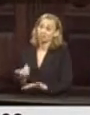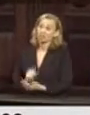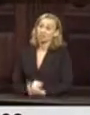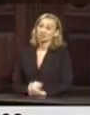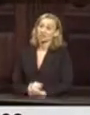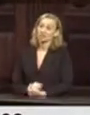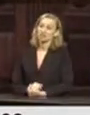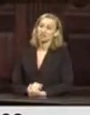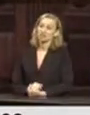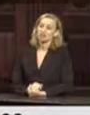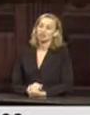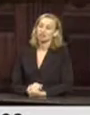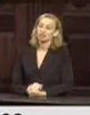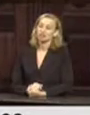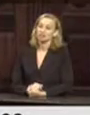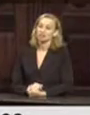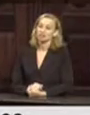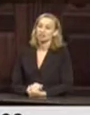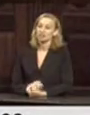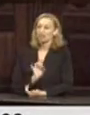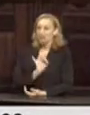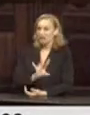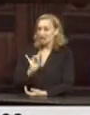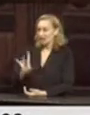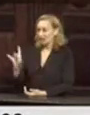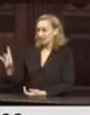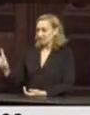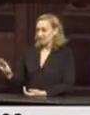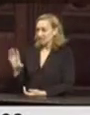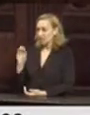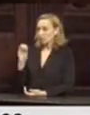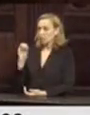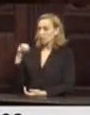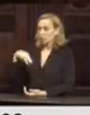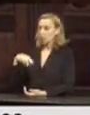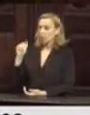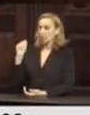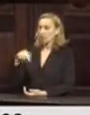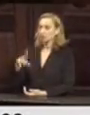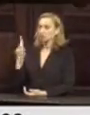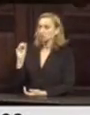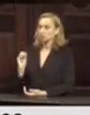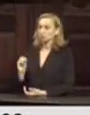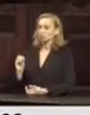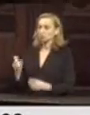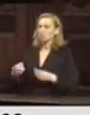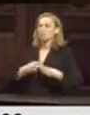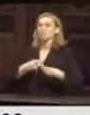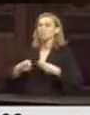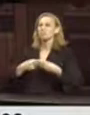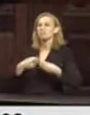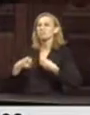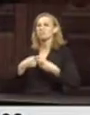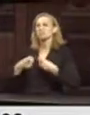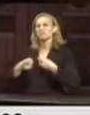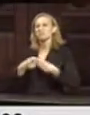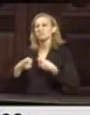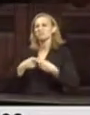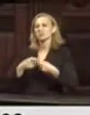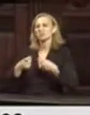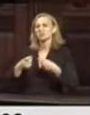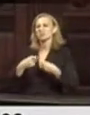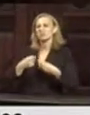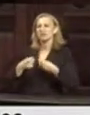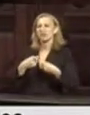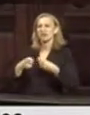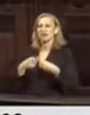no varejo. Tanto é que cada comando combate o outro. São uma série de comandos, comando vermelho, terceiro